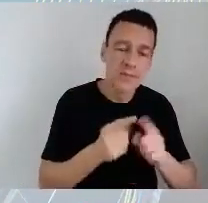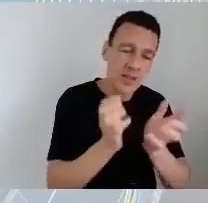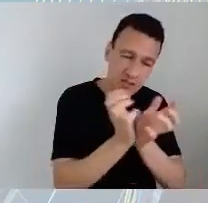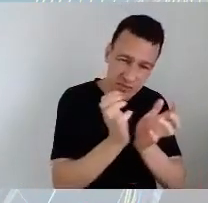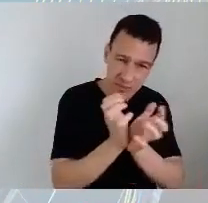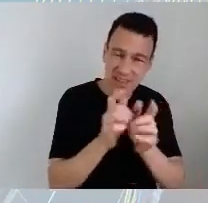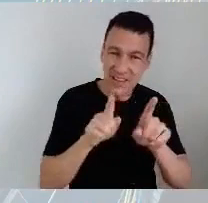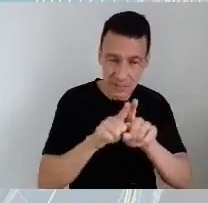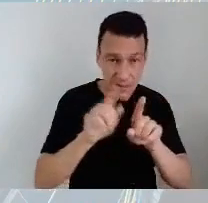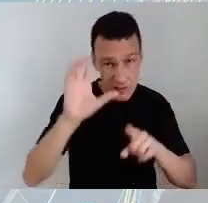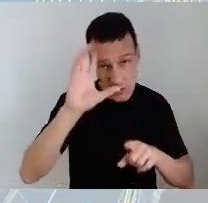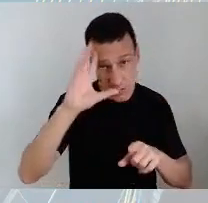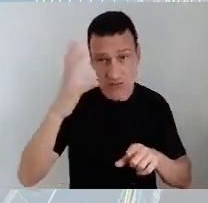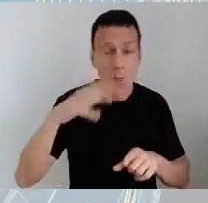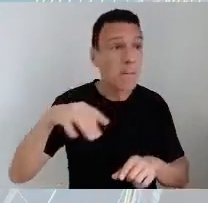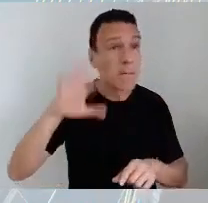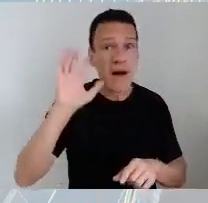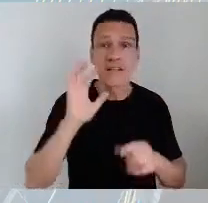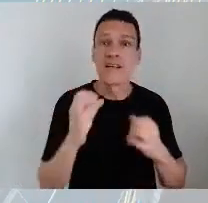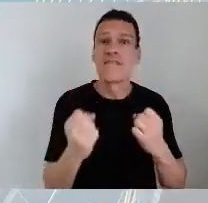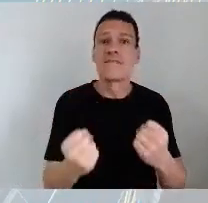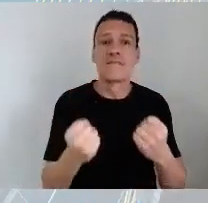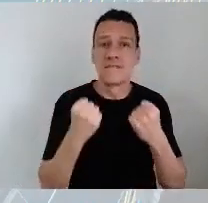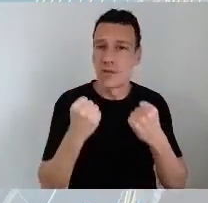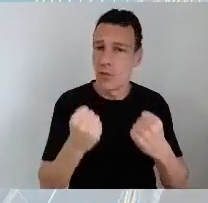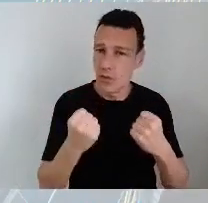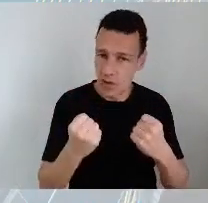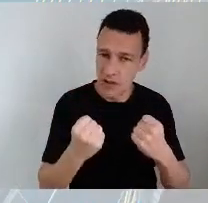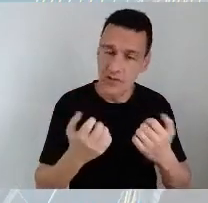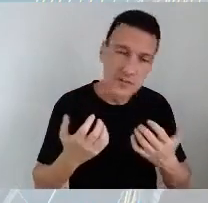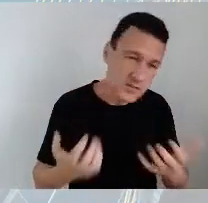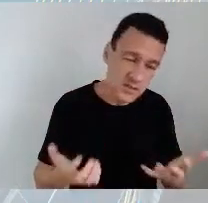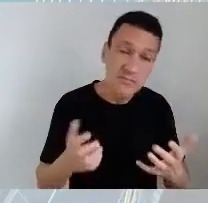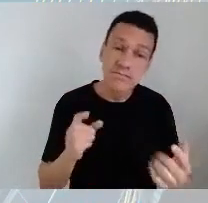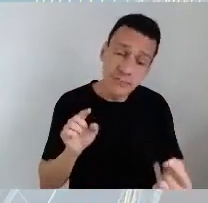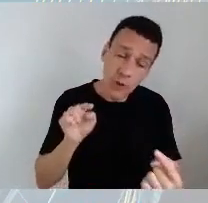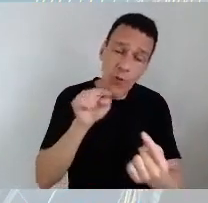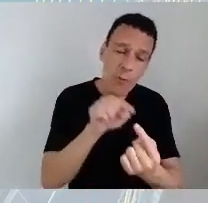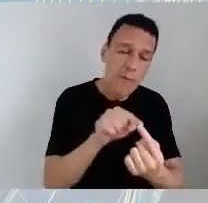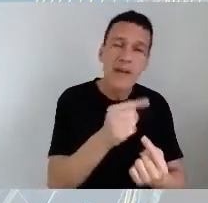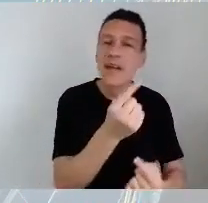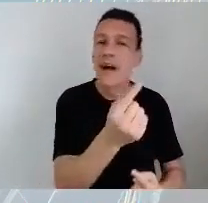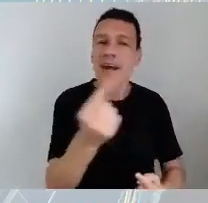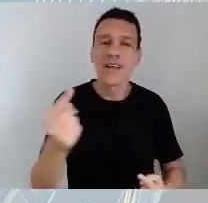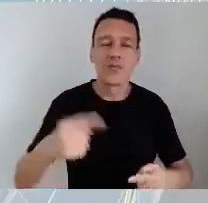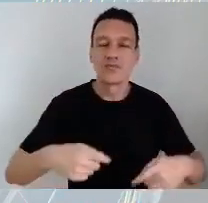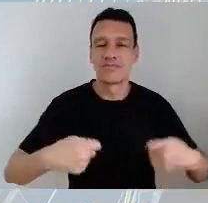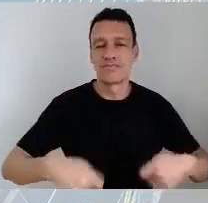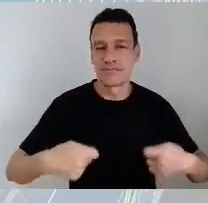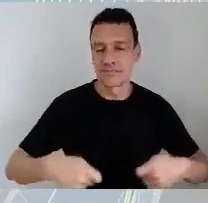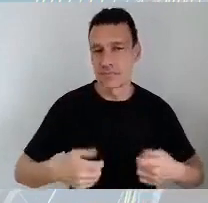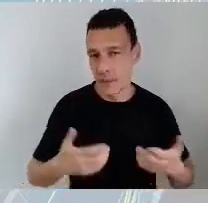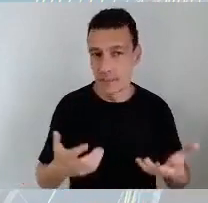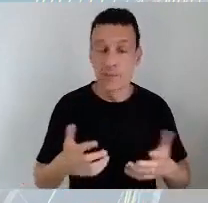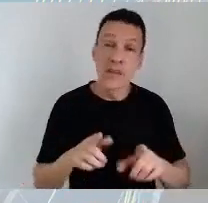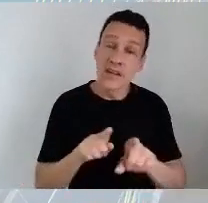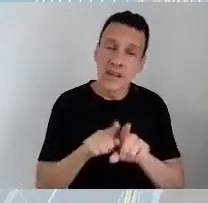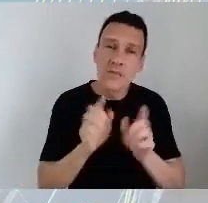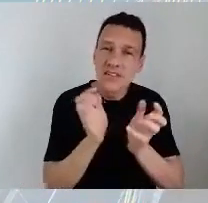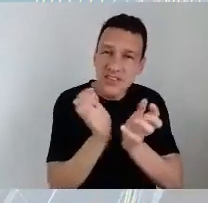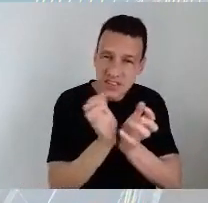ela seja orientada às necessidades das pessoas. E que o time estratégico consiga